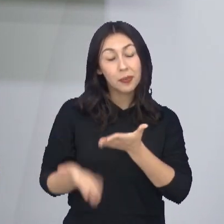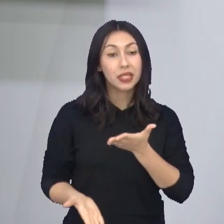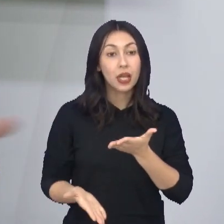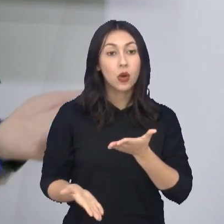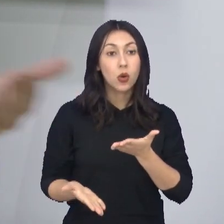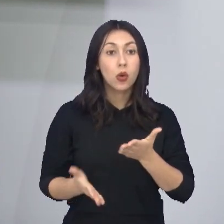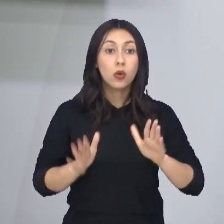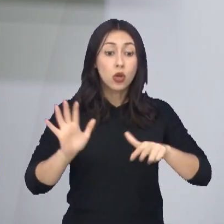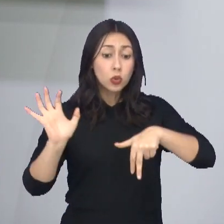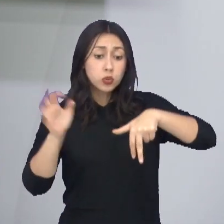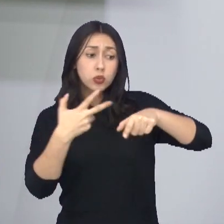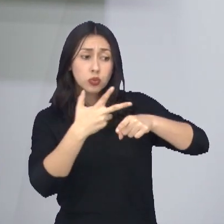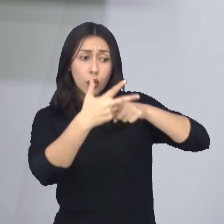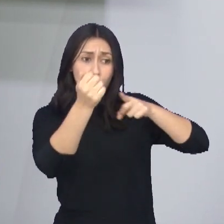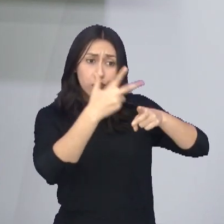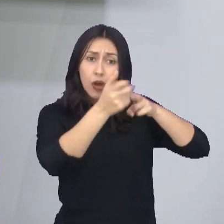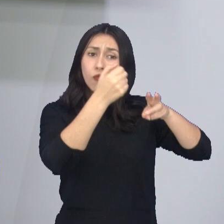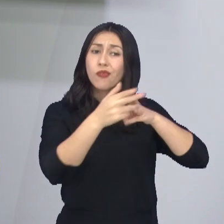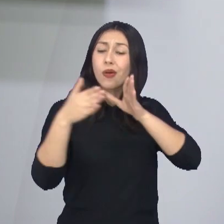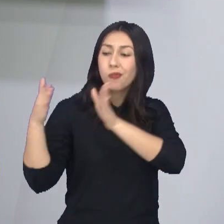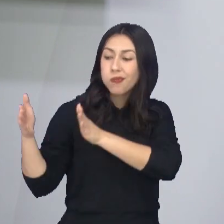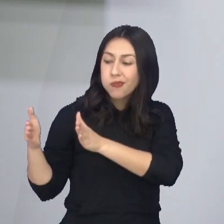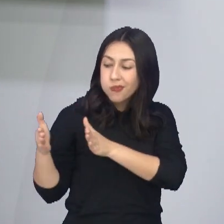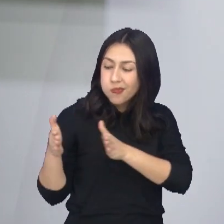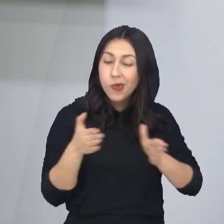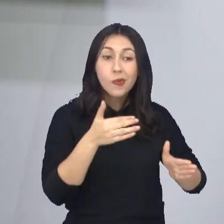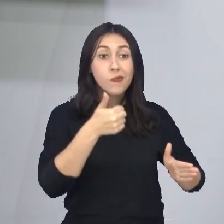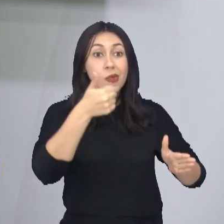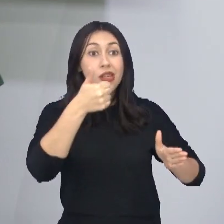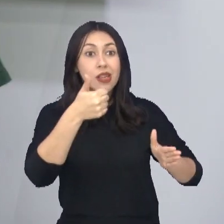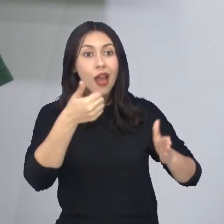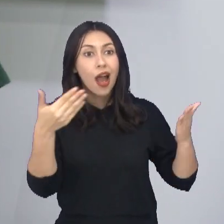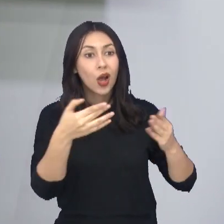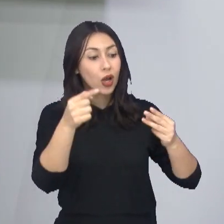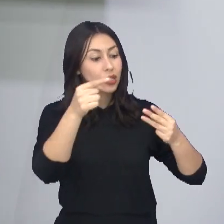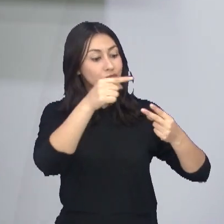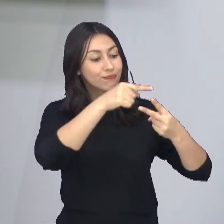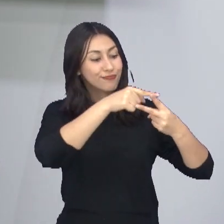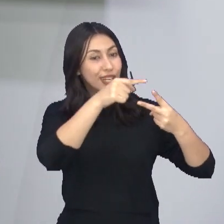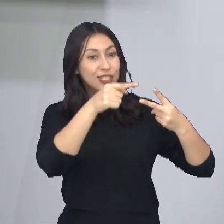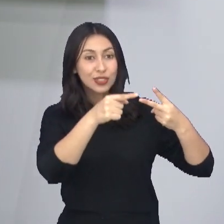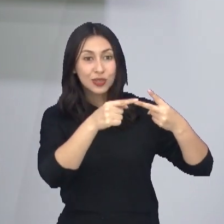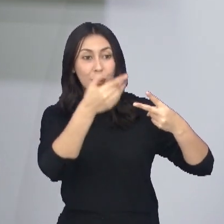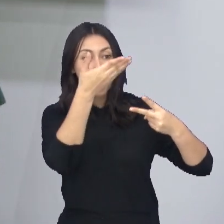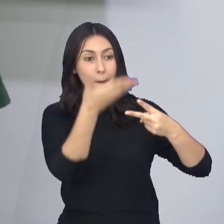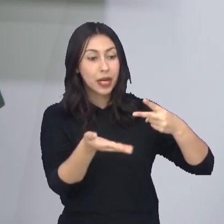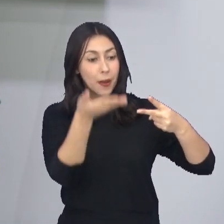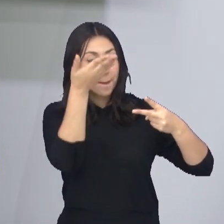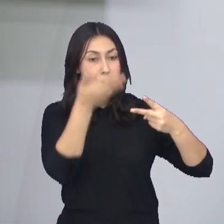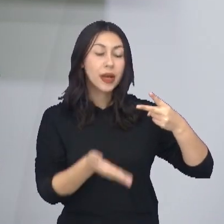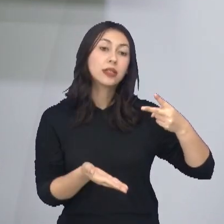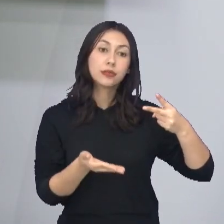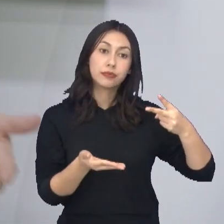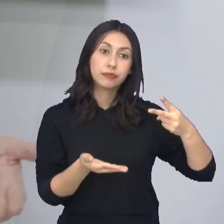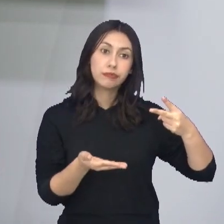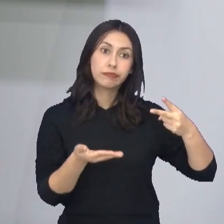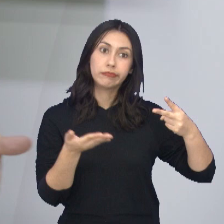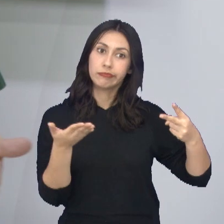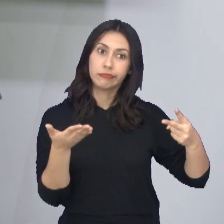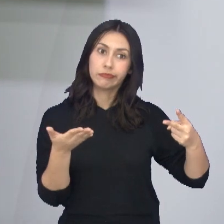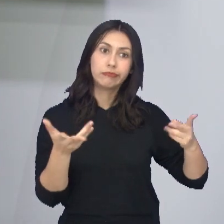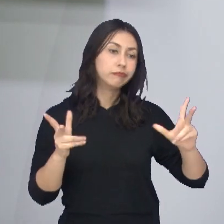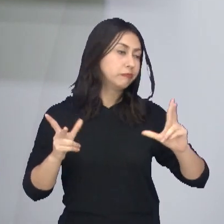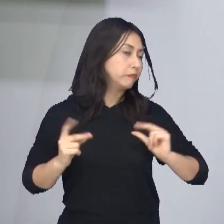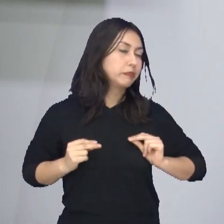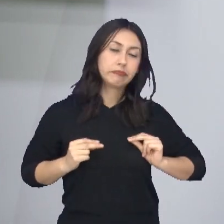que não perdia, né, veio para essa terceira fase invicto, jogando em casa. As duas que jogou em casa nessa terceira fase perdeu de 1 a 0. Não merecia ter